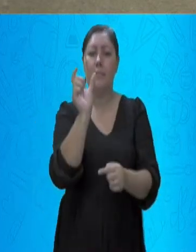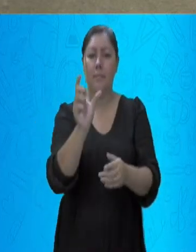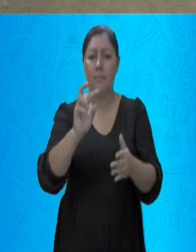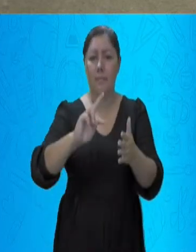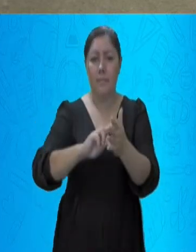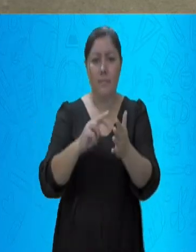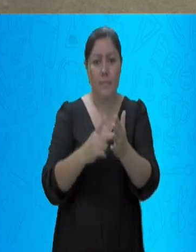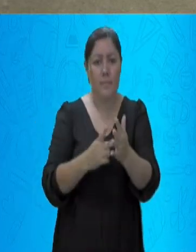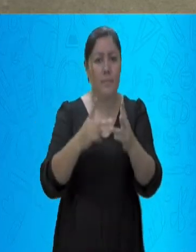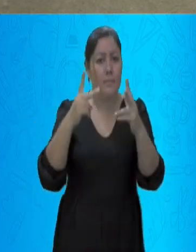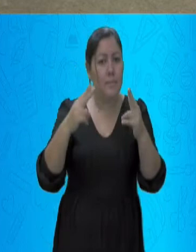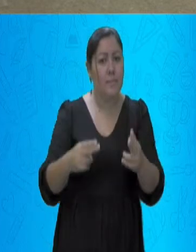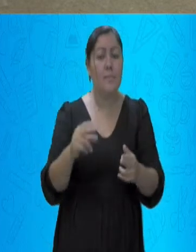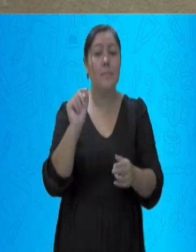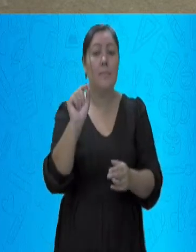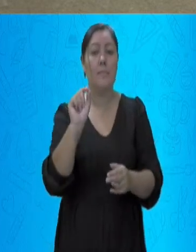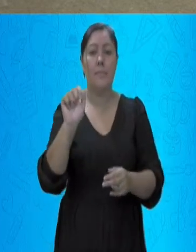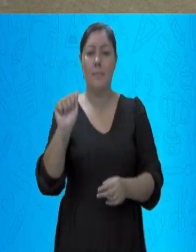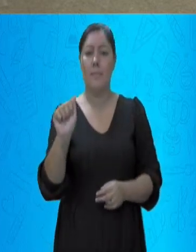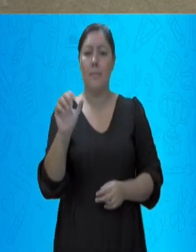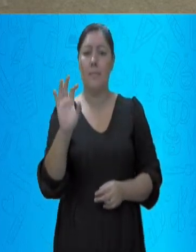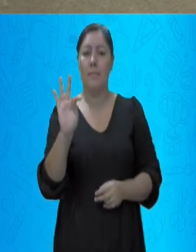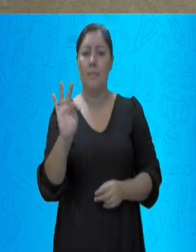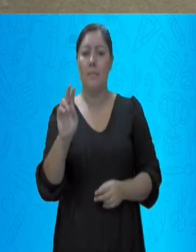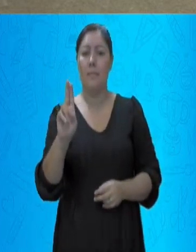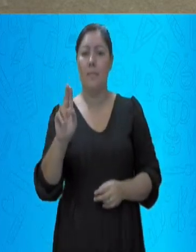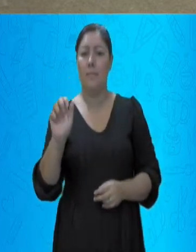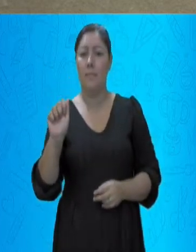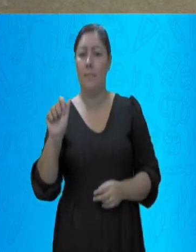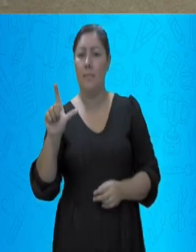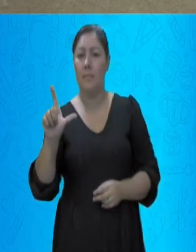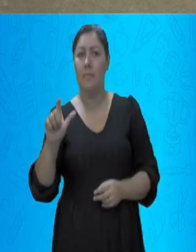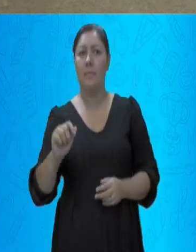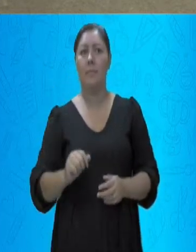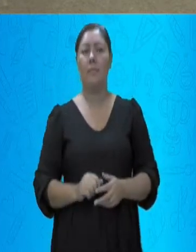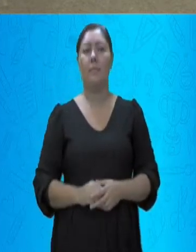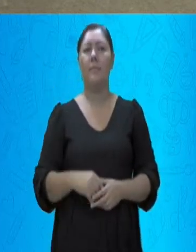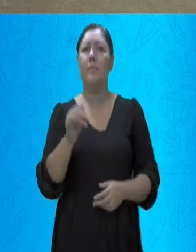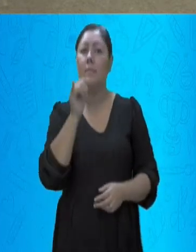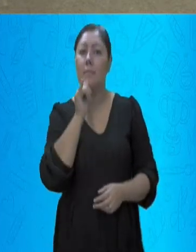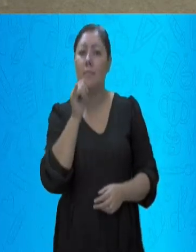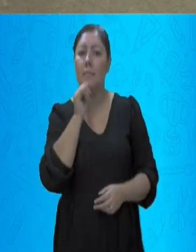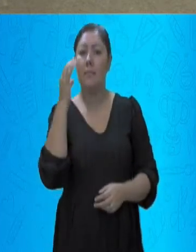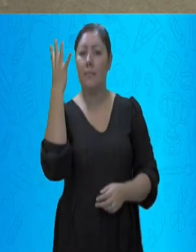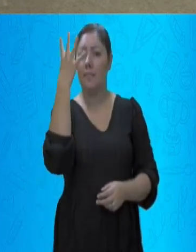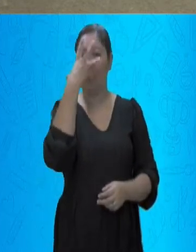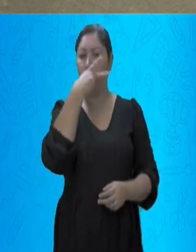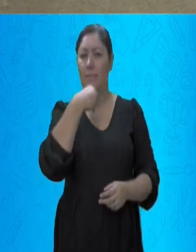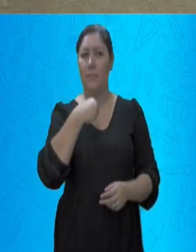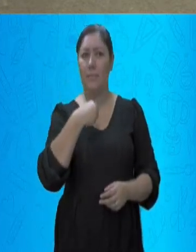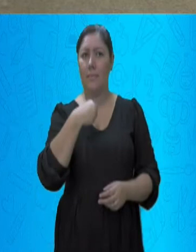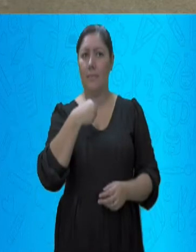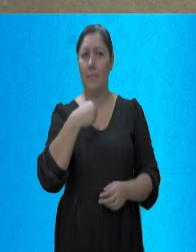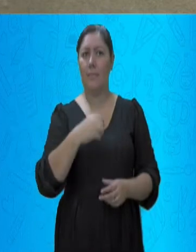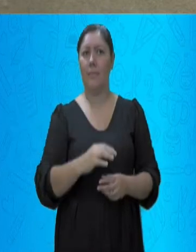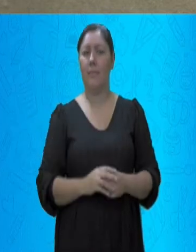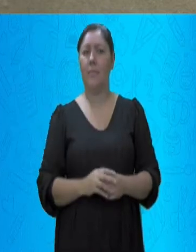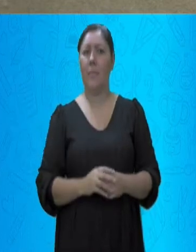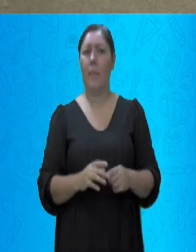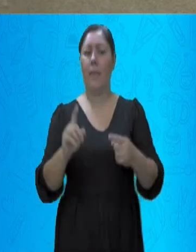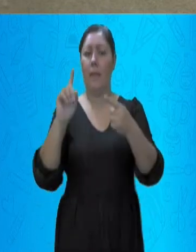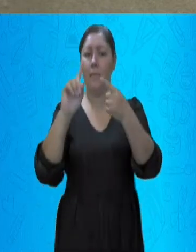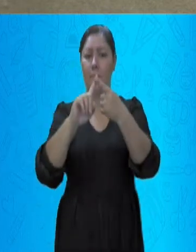é atual. Vamos lá, então, agora para os outros exemplos. Belo. A gente tem